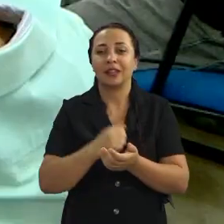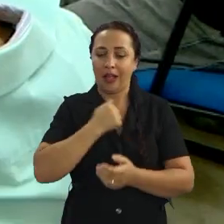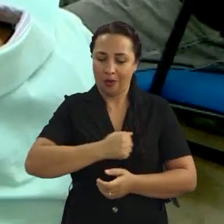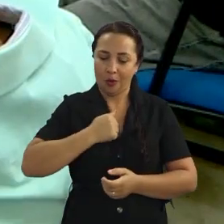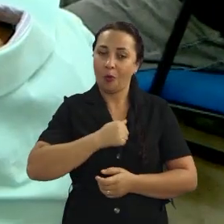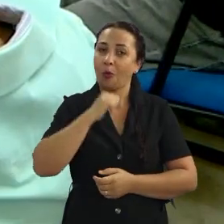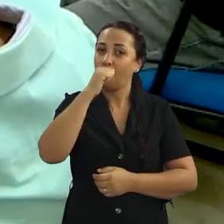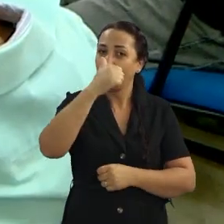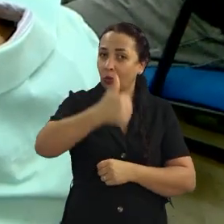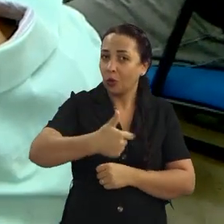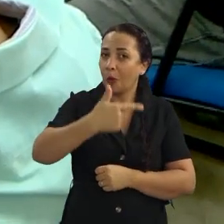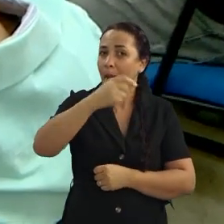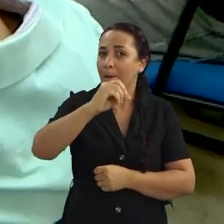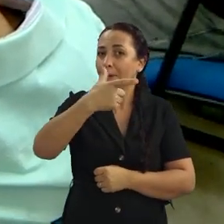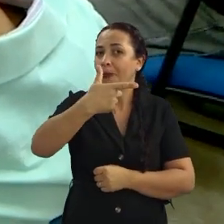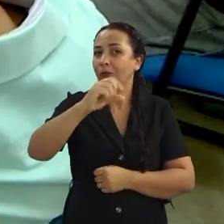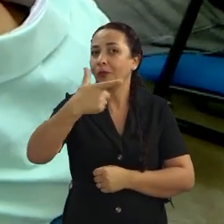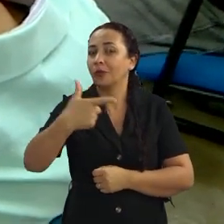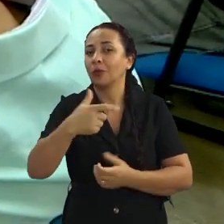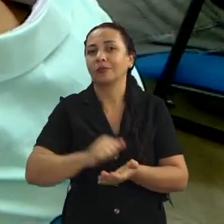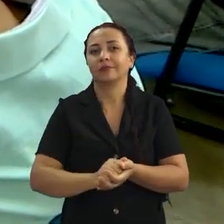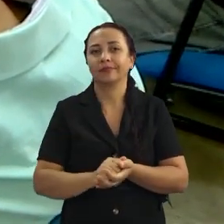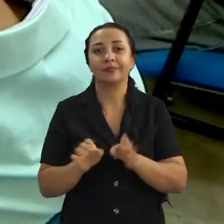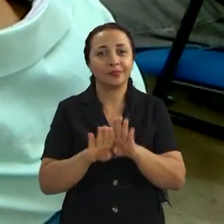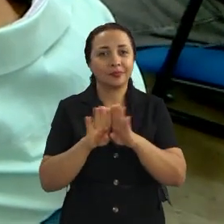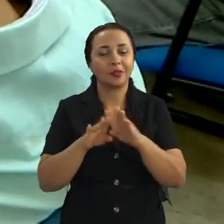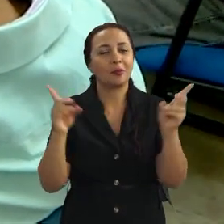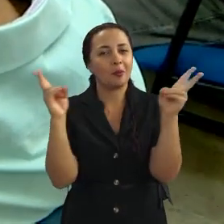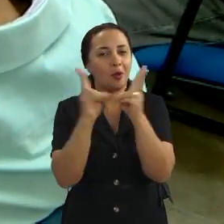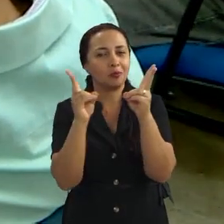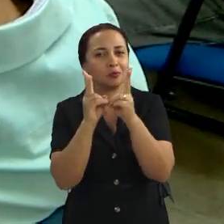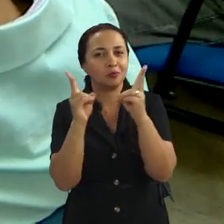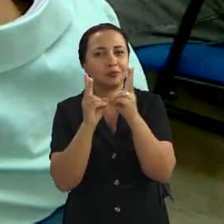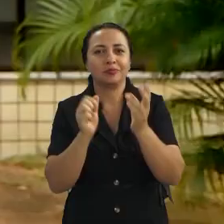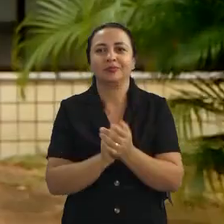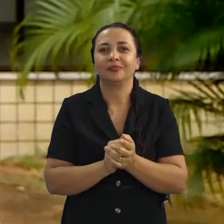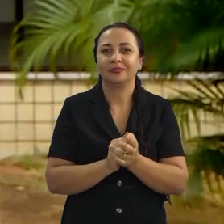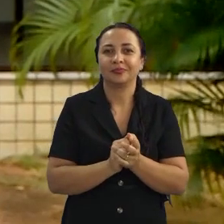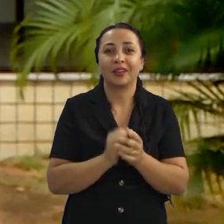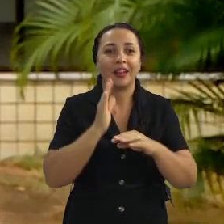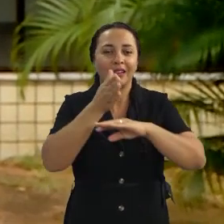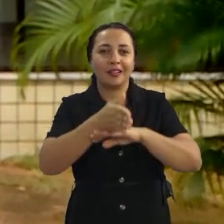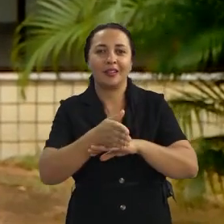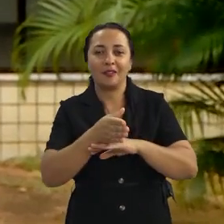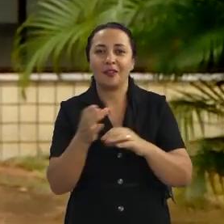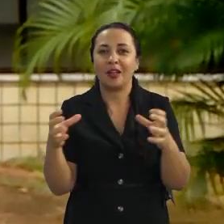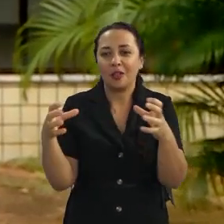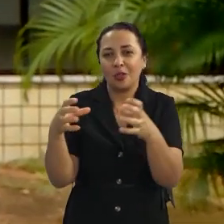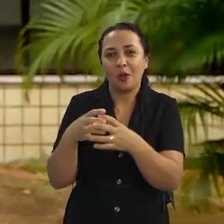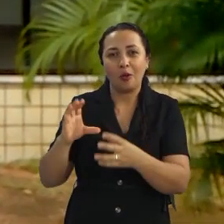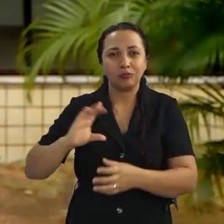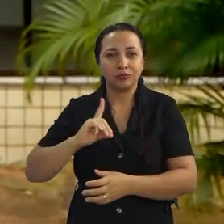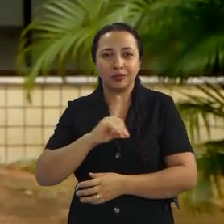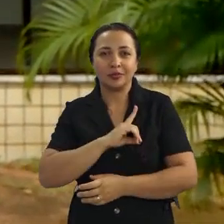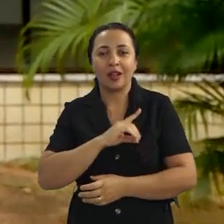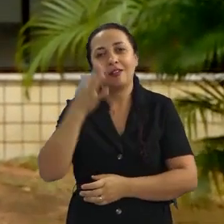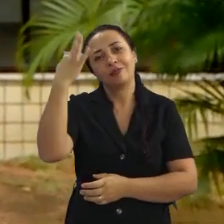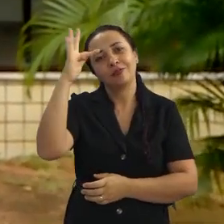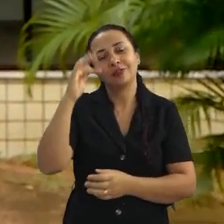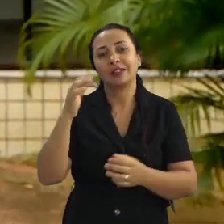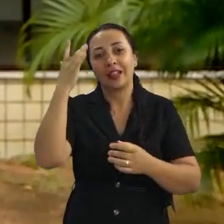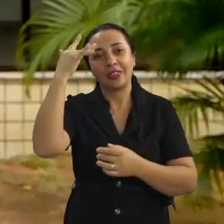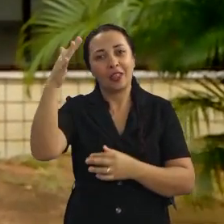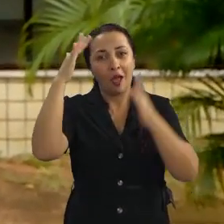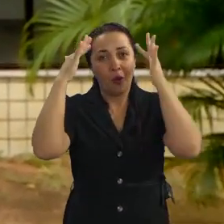2022 com a participação da Universidade Federal do Rio Grande do Norte através do departamento de física